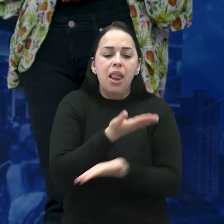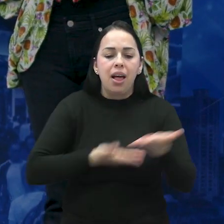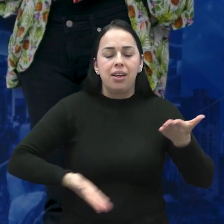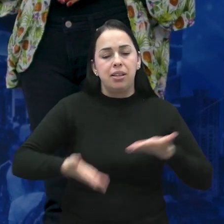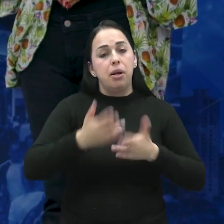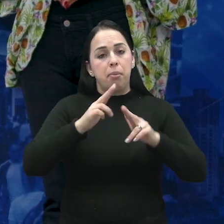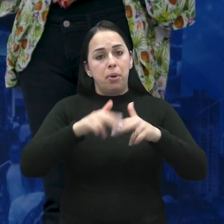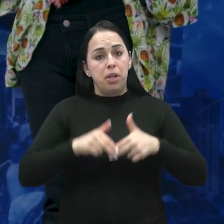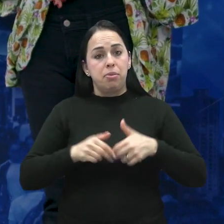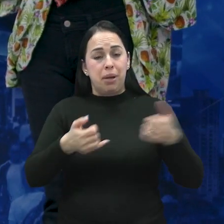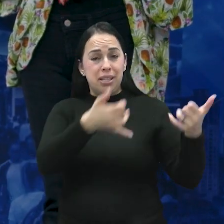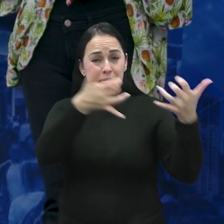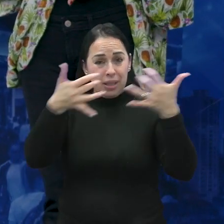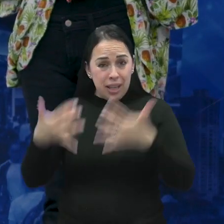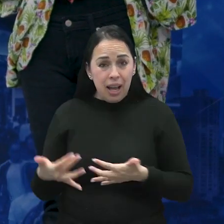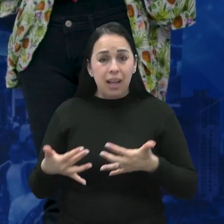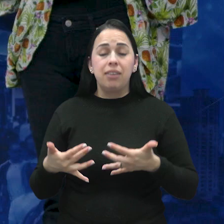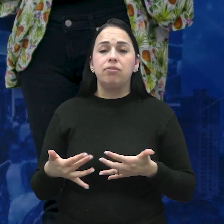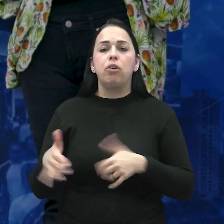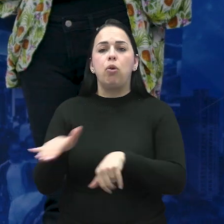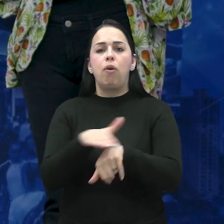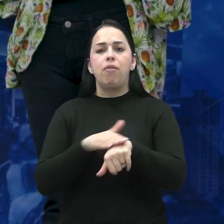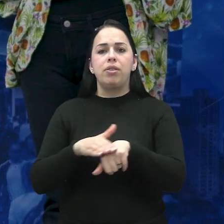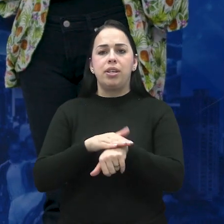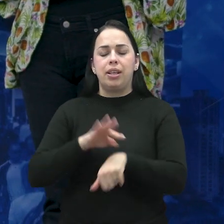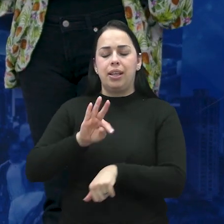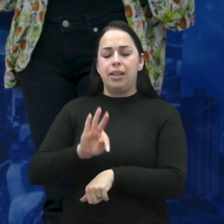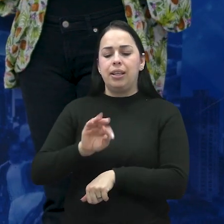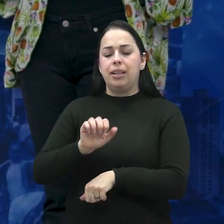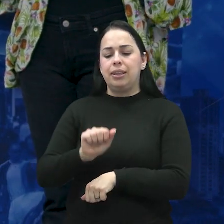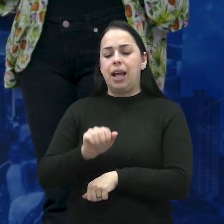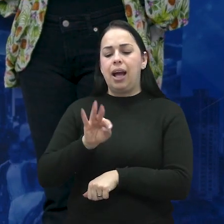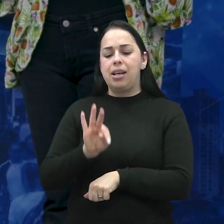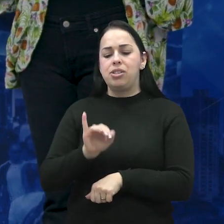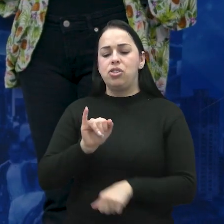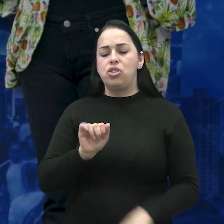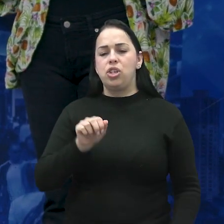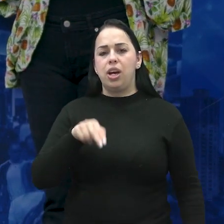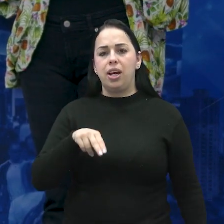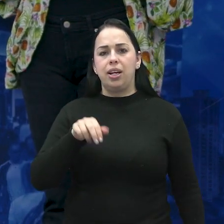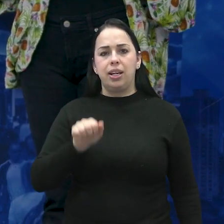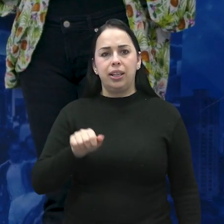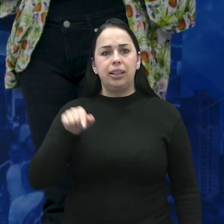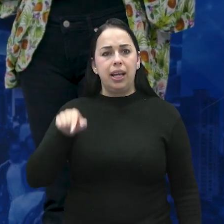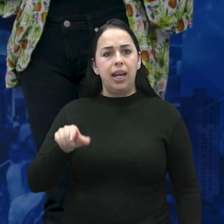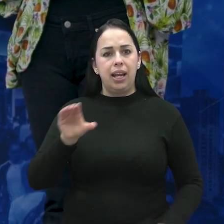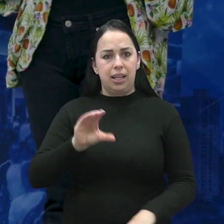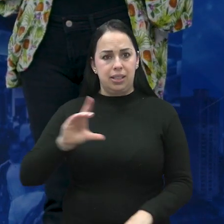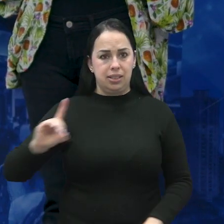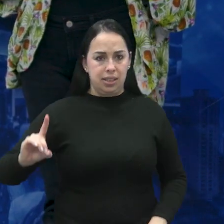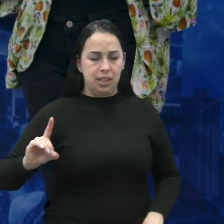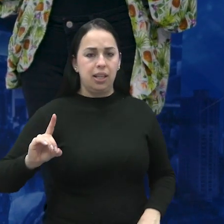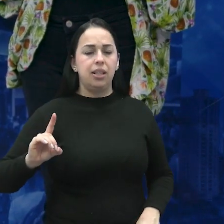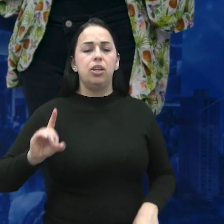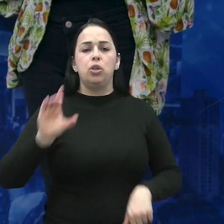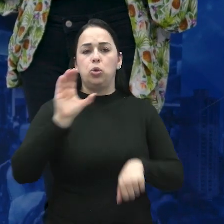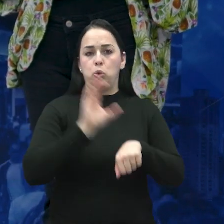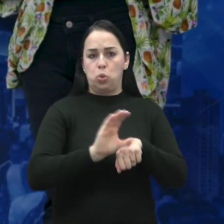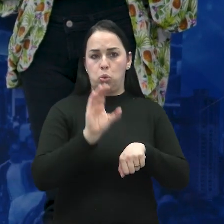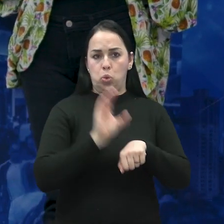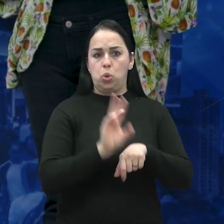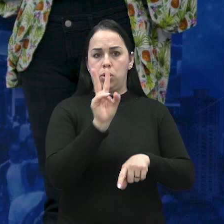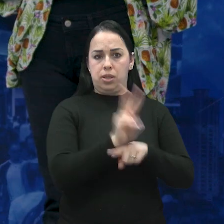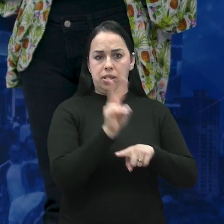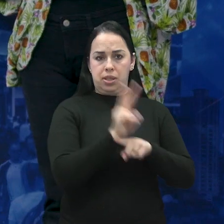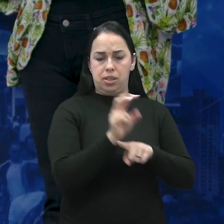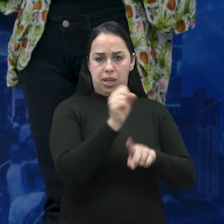familiar. E para falar mais sobre esse assunto, vamos conversar com a Tatiana Bernardes, coordenadora do curso de Serviço Social da